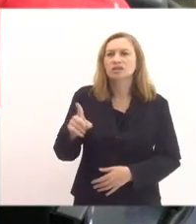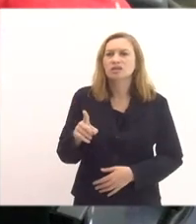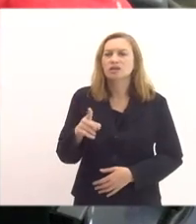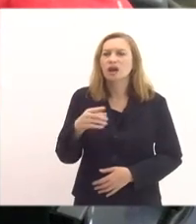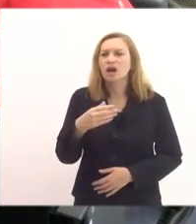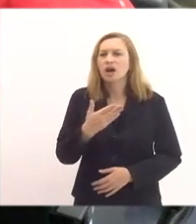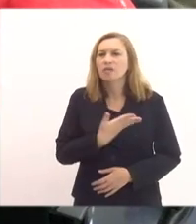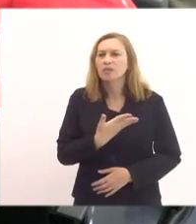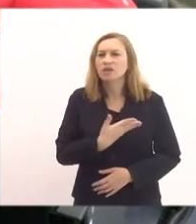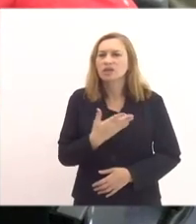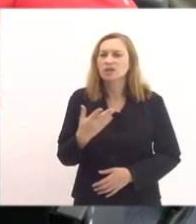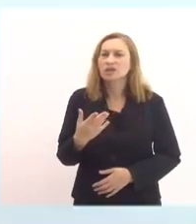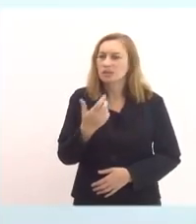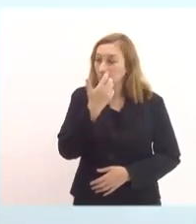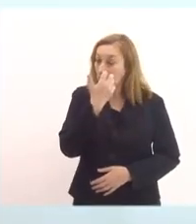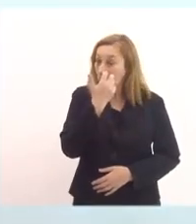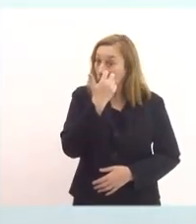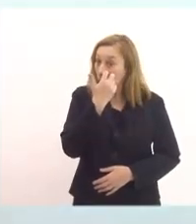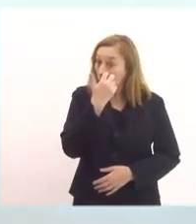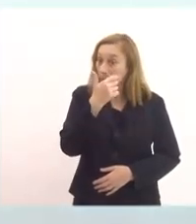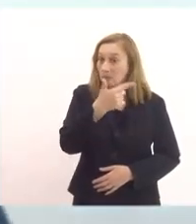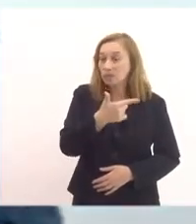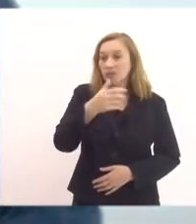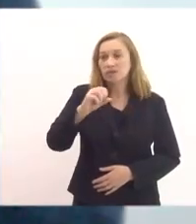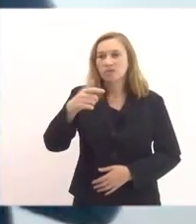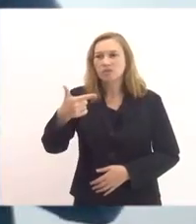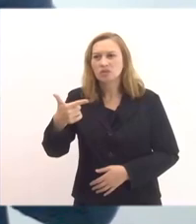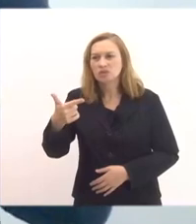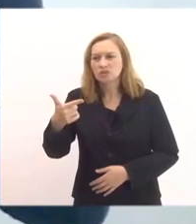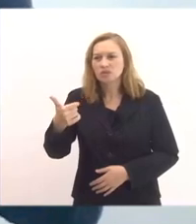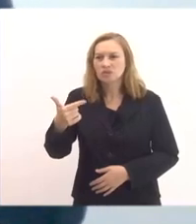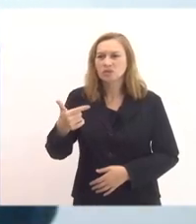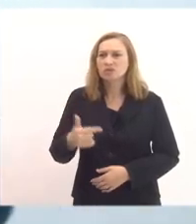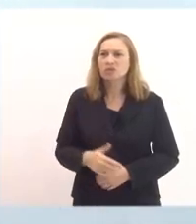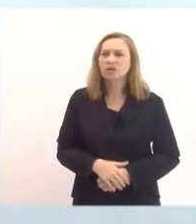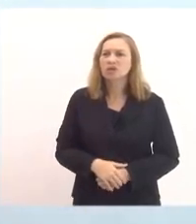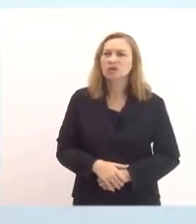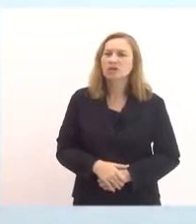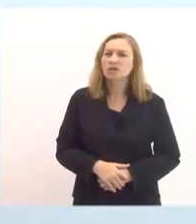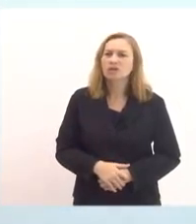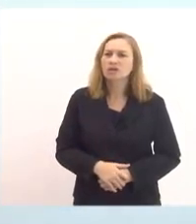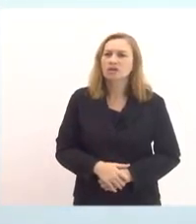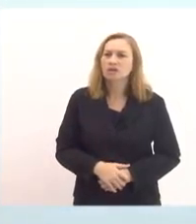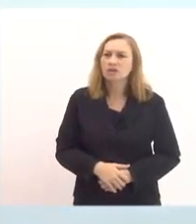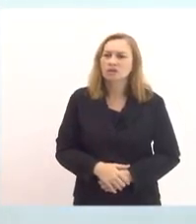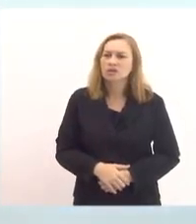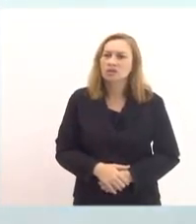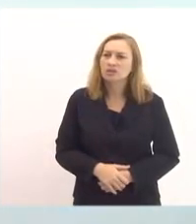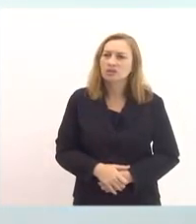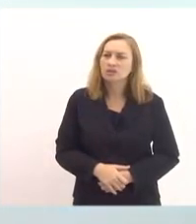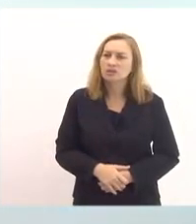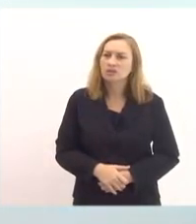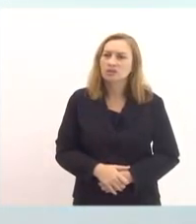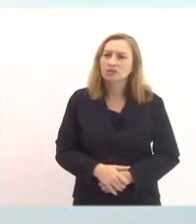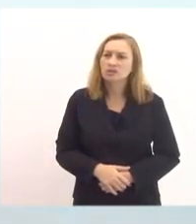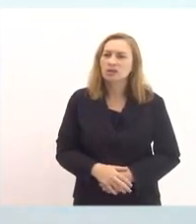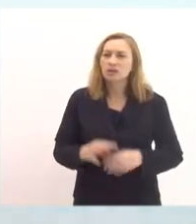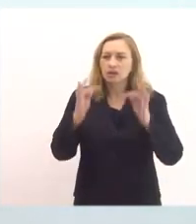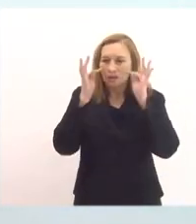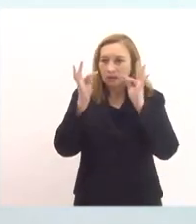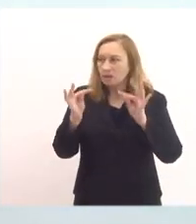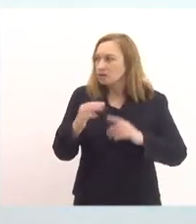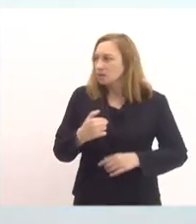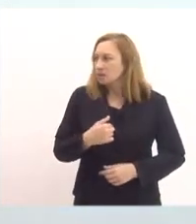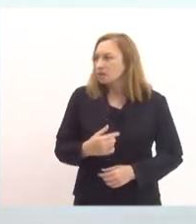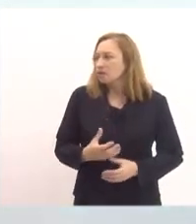Natal, eu sou do concurso CBMES de 2002, né? Eu vou ser um pouco cirúrgico, usar como testemunha.